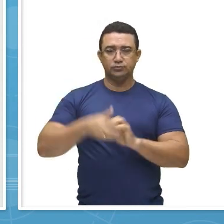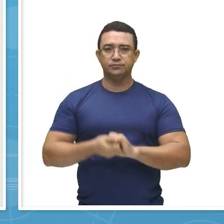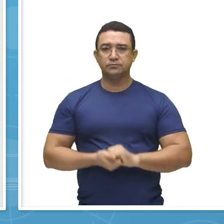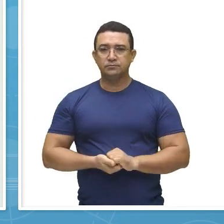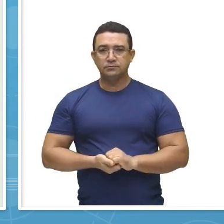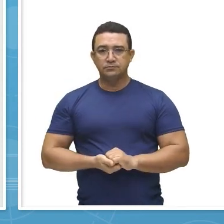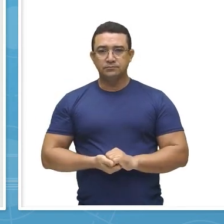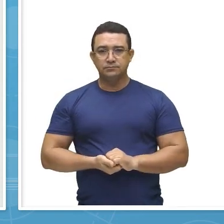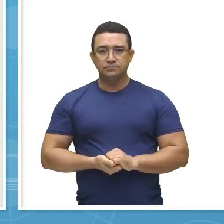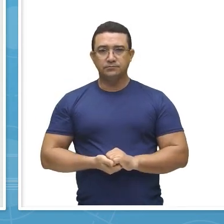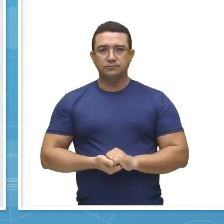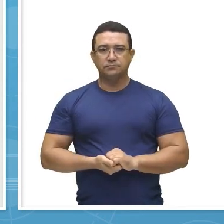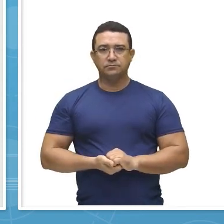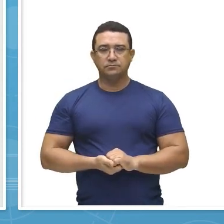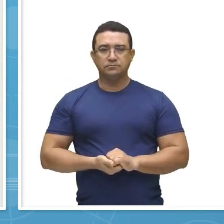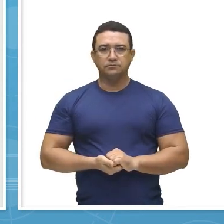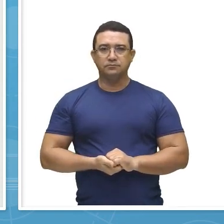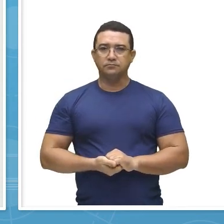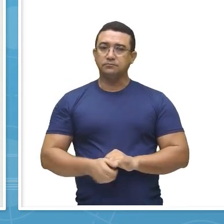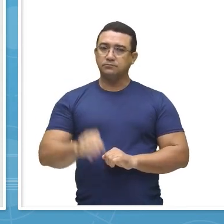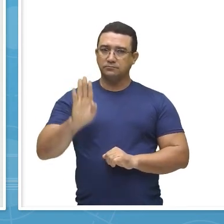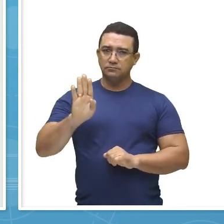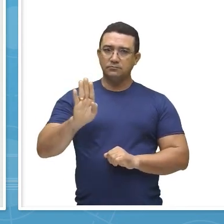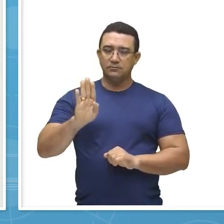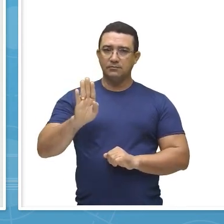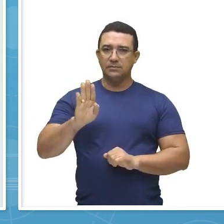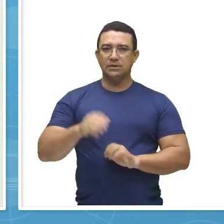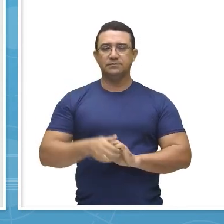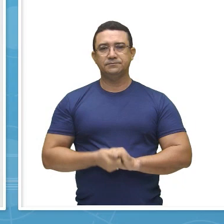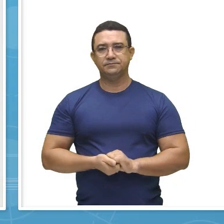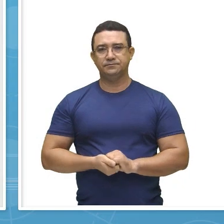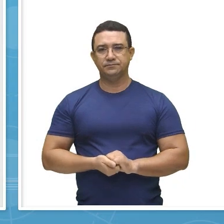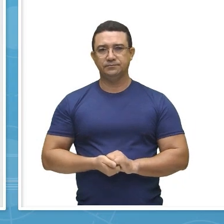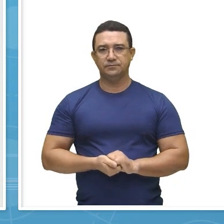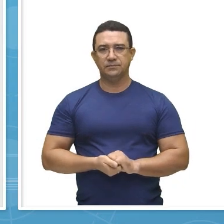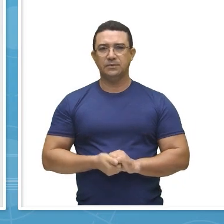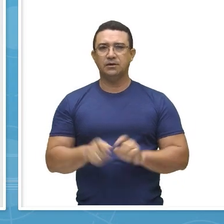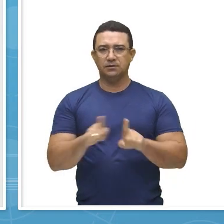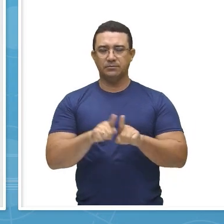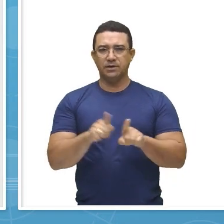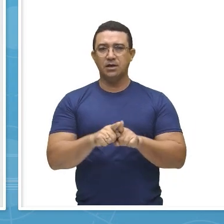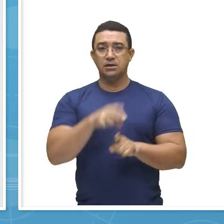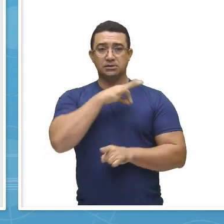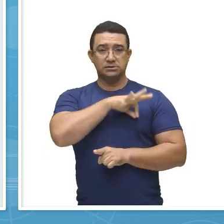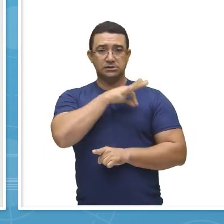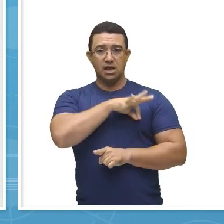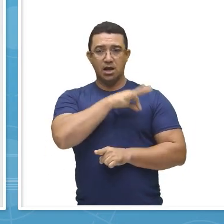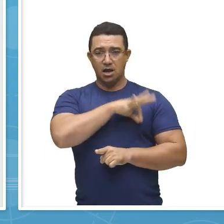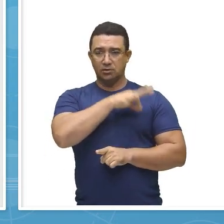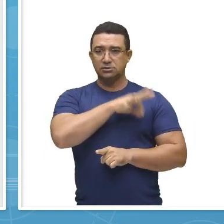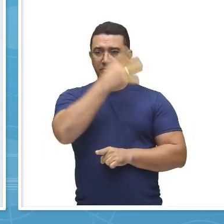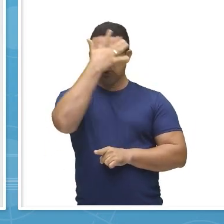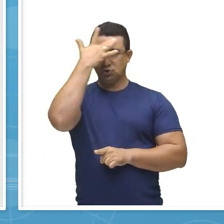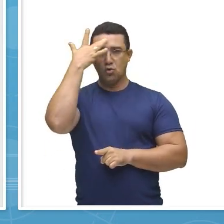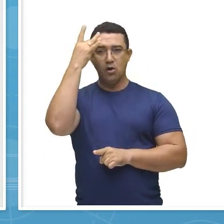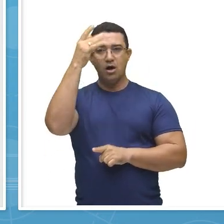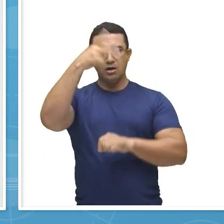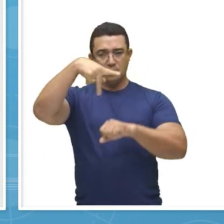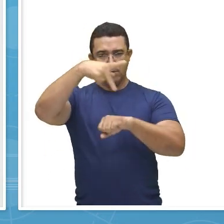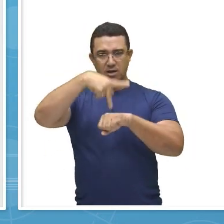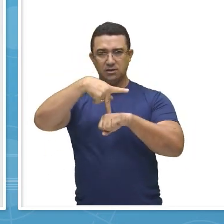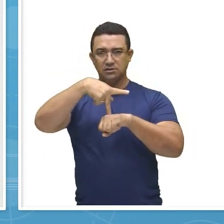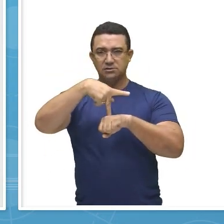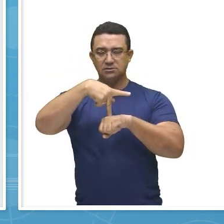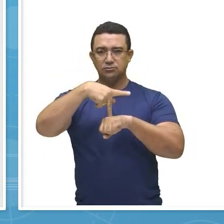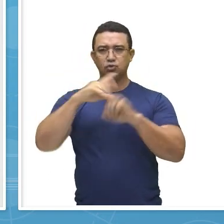esperado. Na letra B, nós temos renda nacional bruta, que é o que a gente chama de